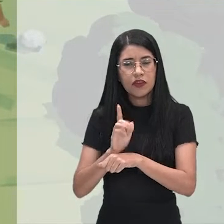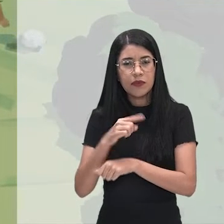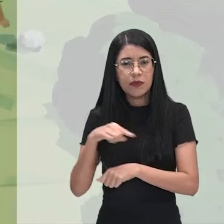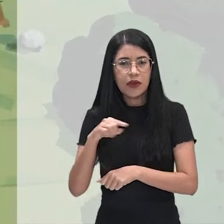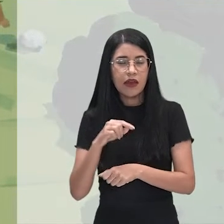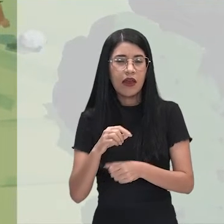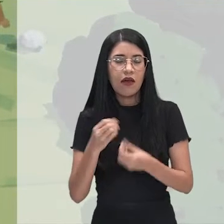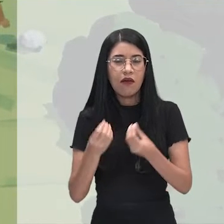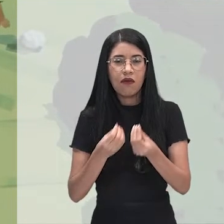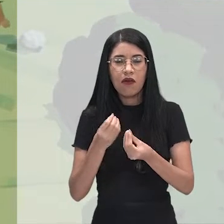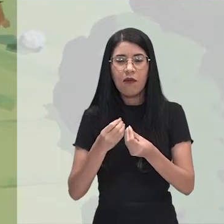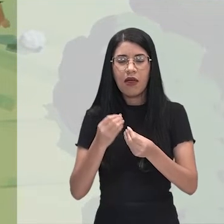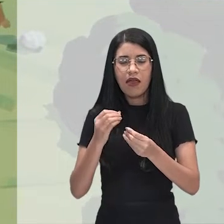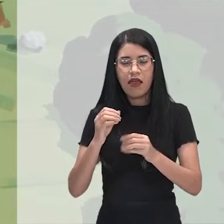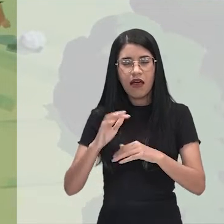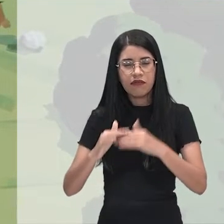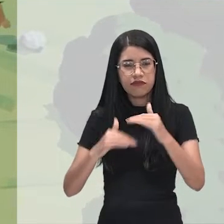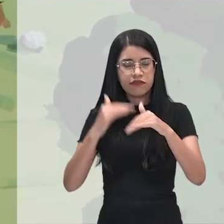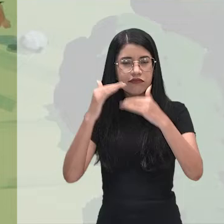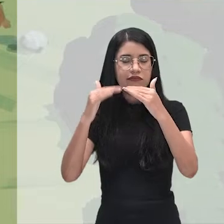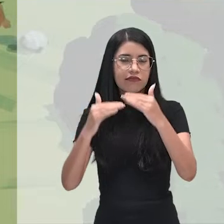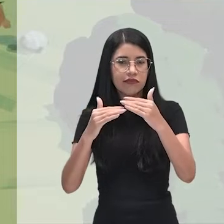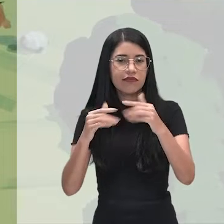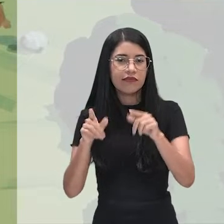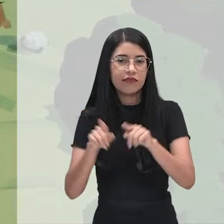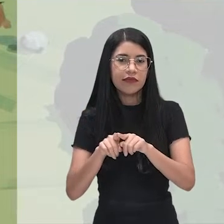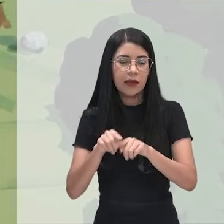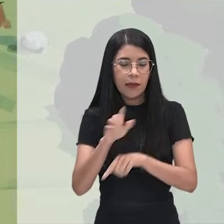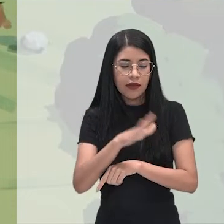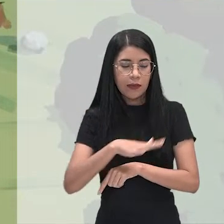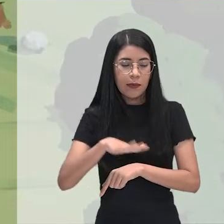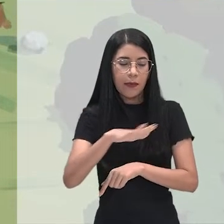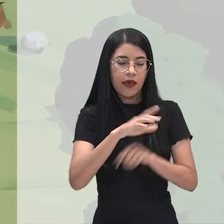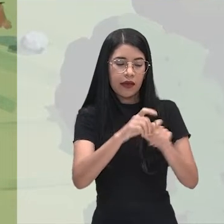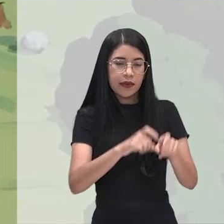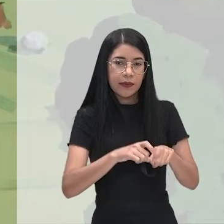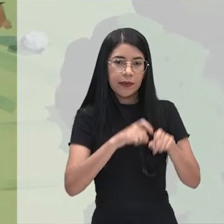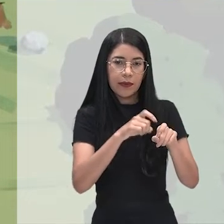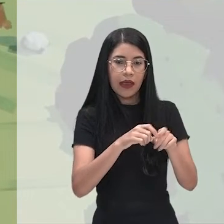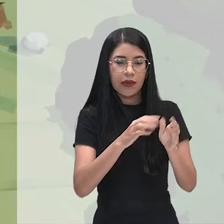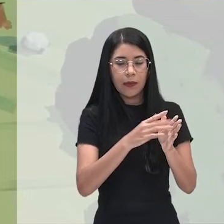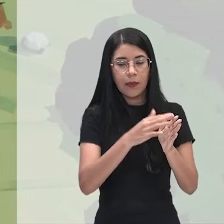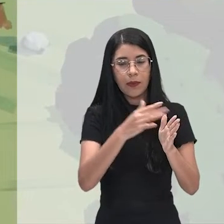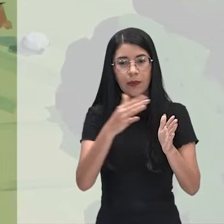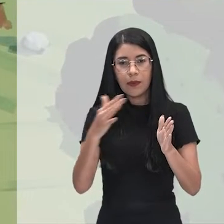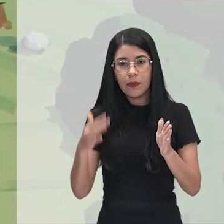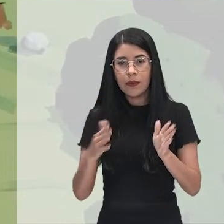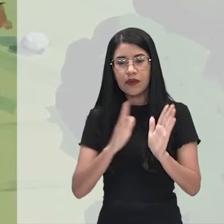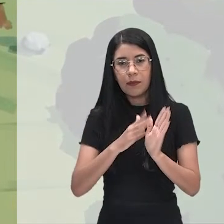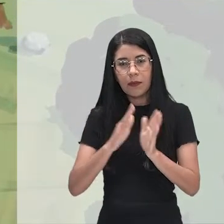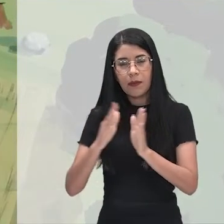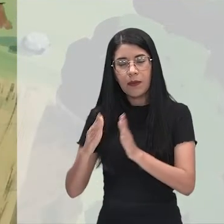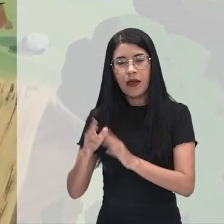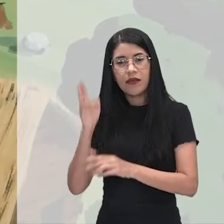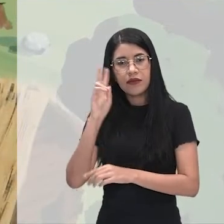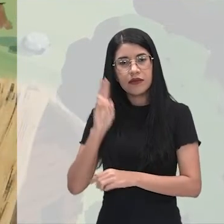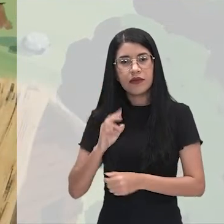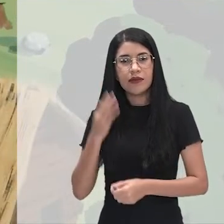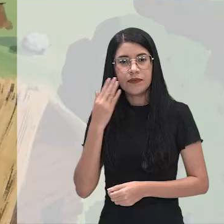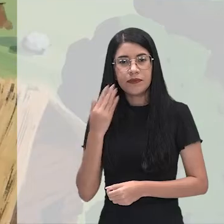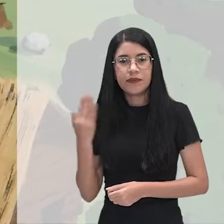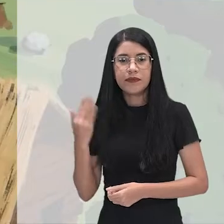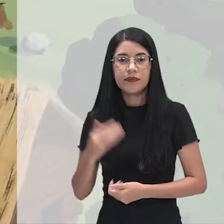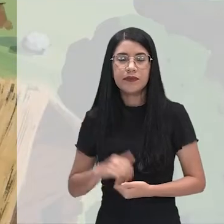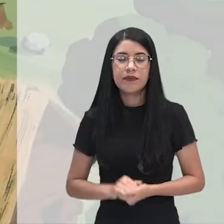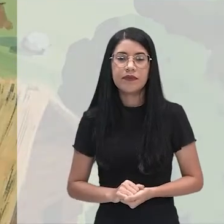ali uma cabana. Depois a gente tem o desenvolvimento da atividade de agricultura e pecuária lá no Neolítico e o homem, a partir daí, vai